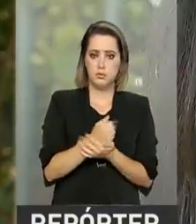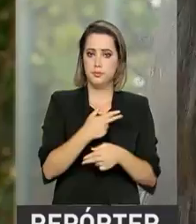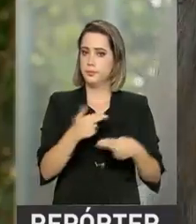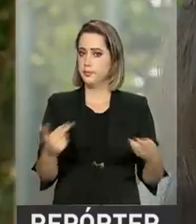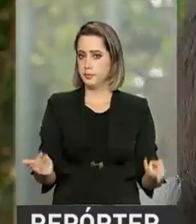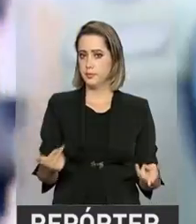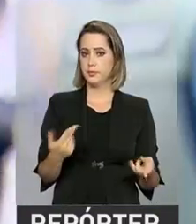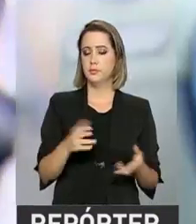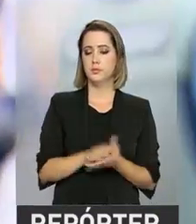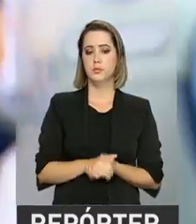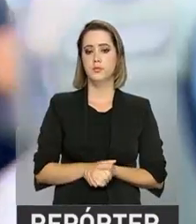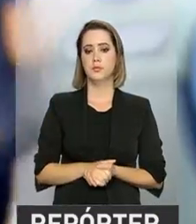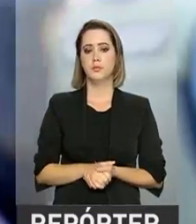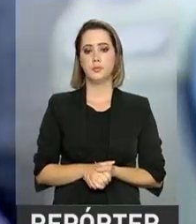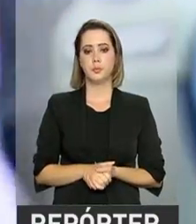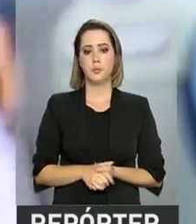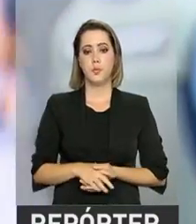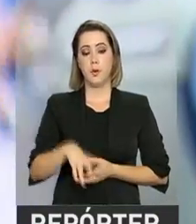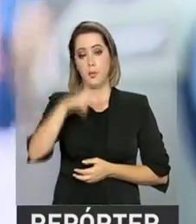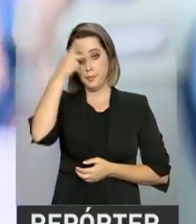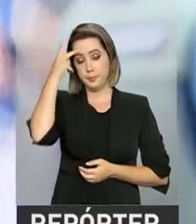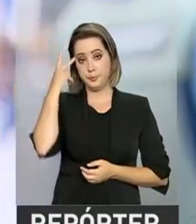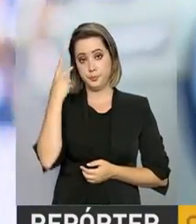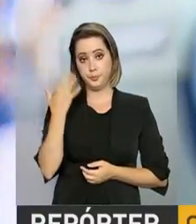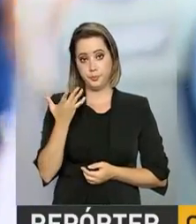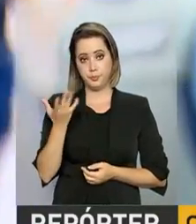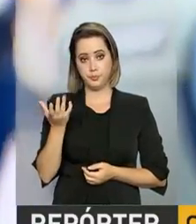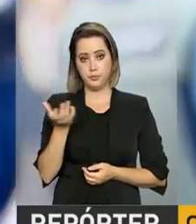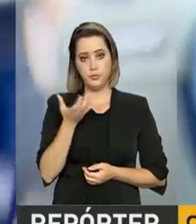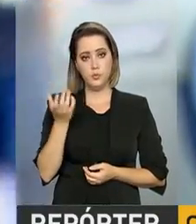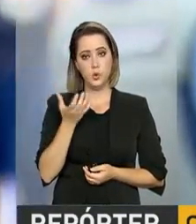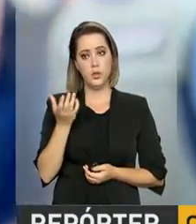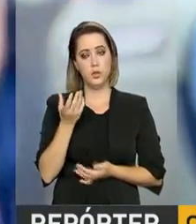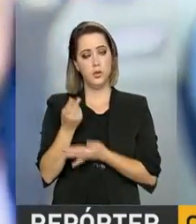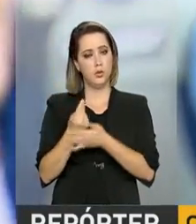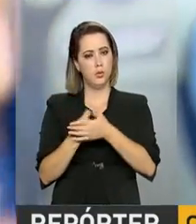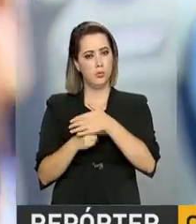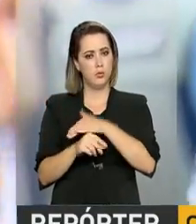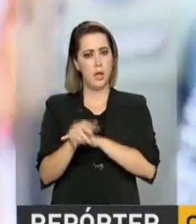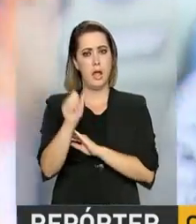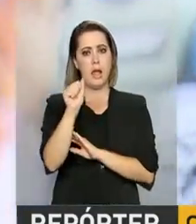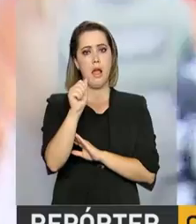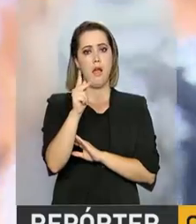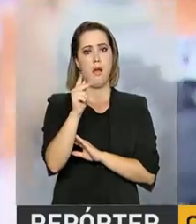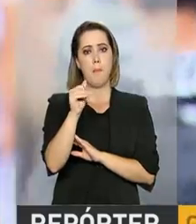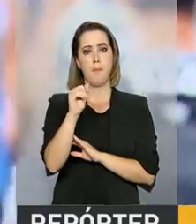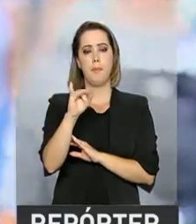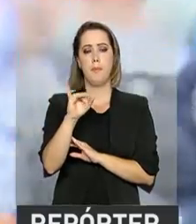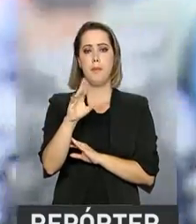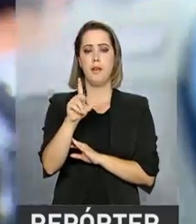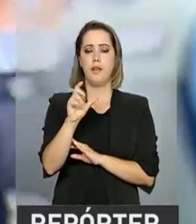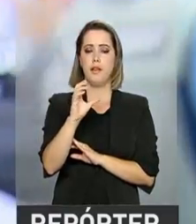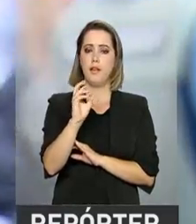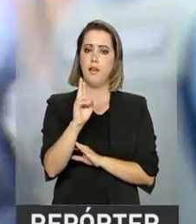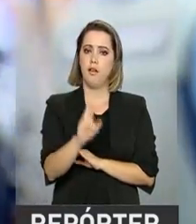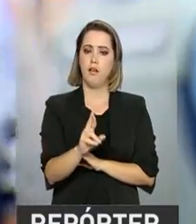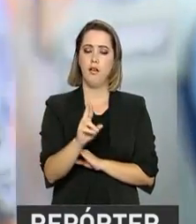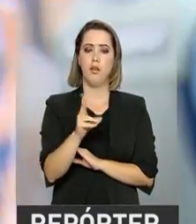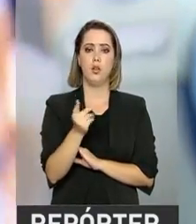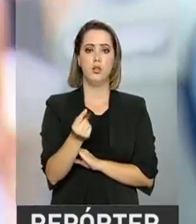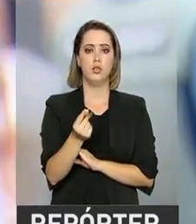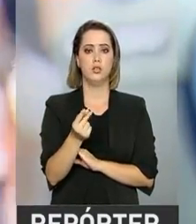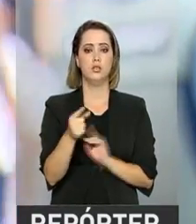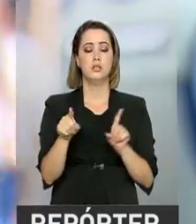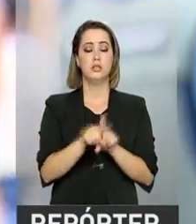fazer algum investimento para quem tem o hábito de aplicar o dinheiro o investimento mais seguro e tradicional dos brasileiros tem